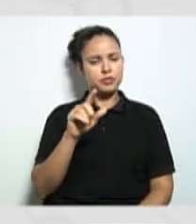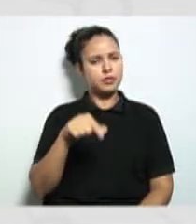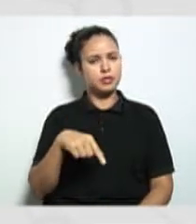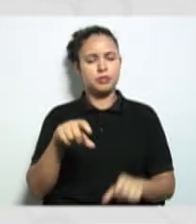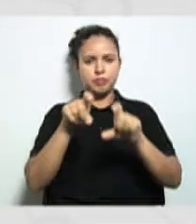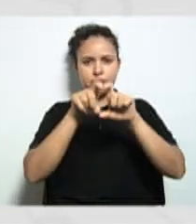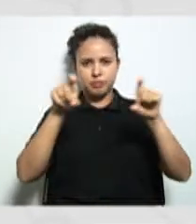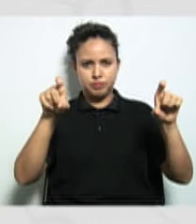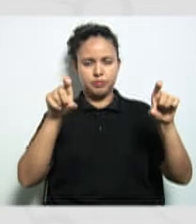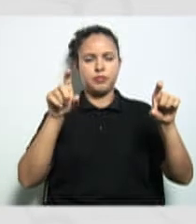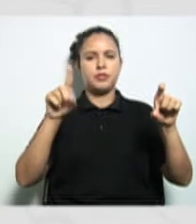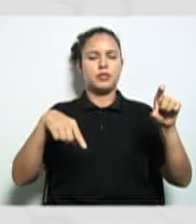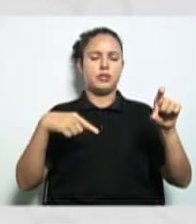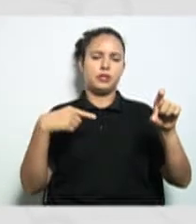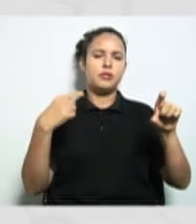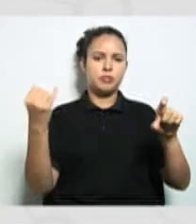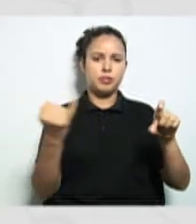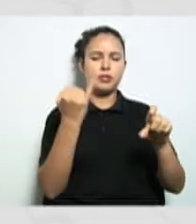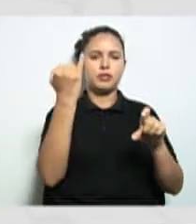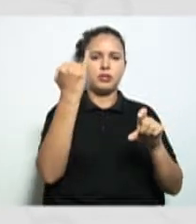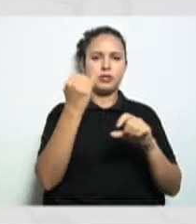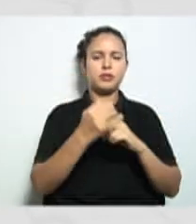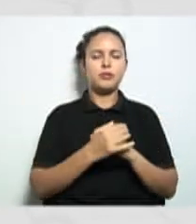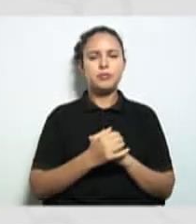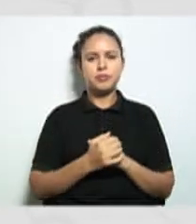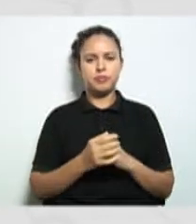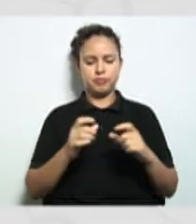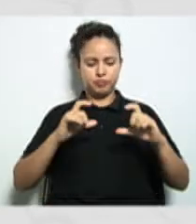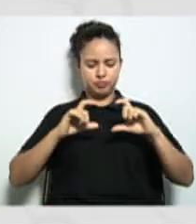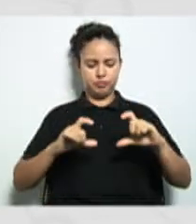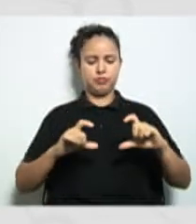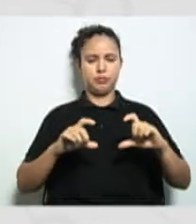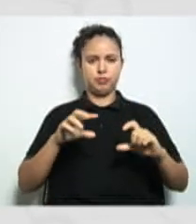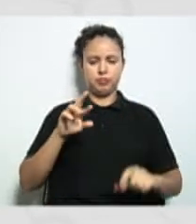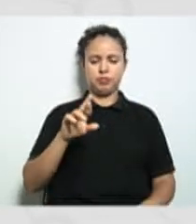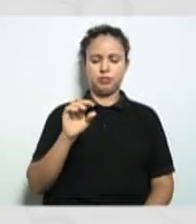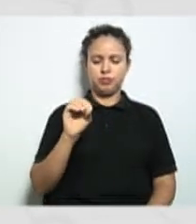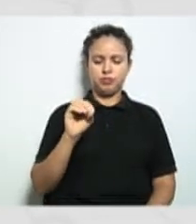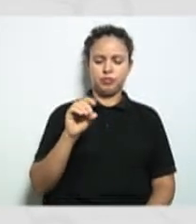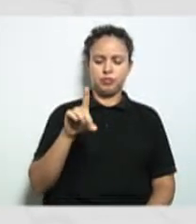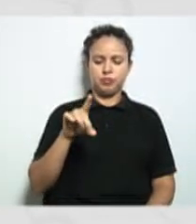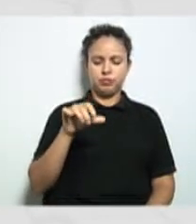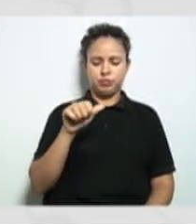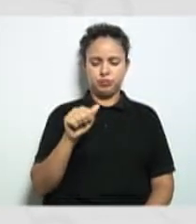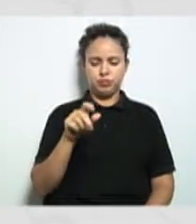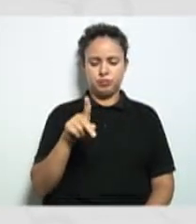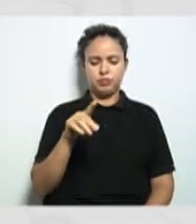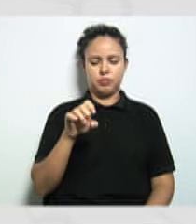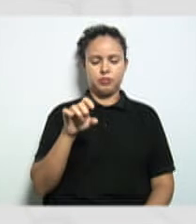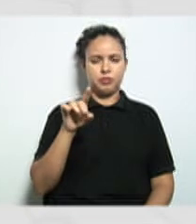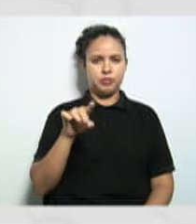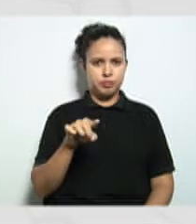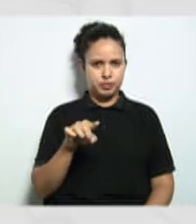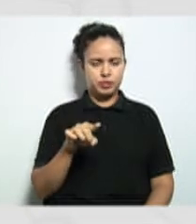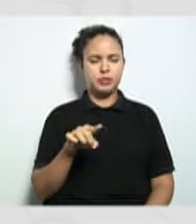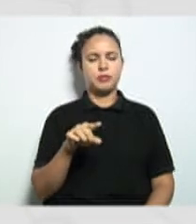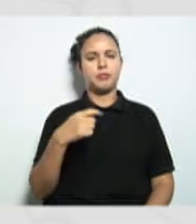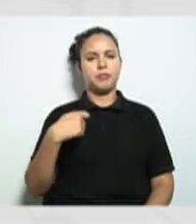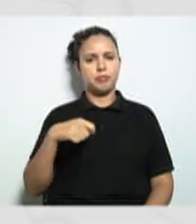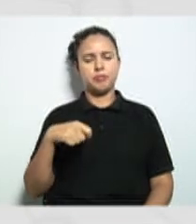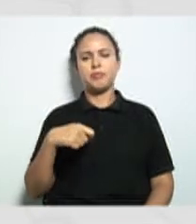O rodapé também tem que ter, né? Tem que ser assinalado na construção do